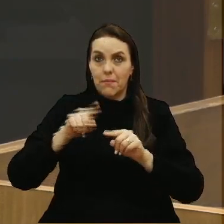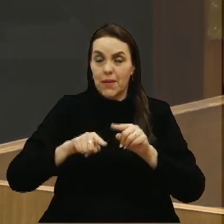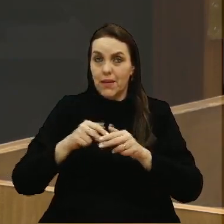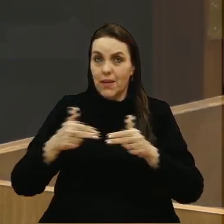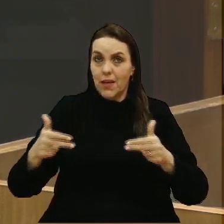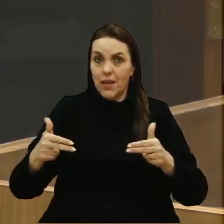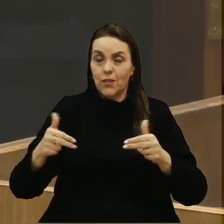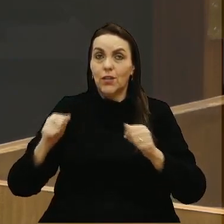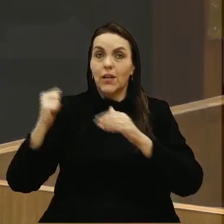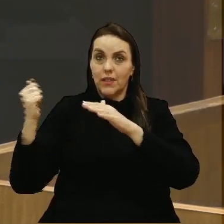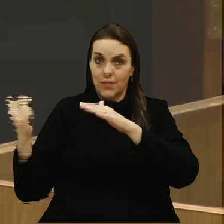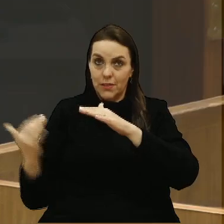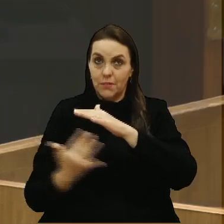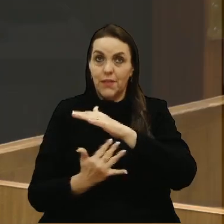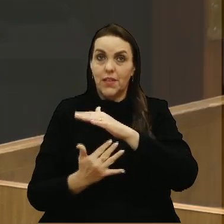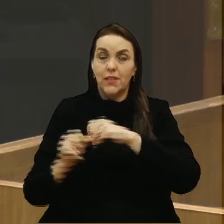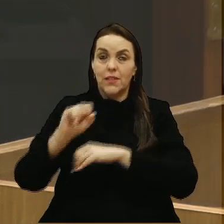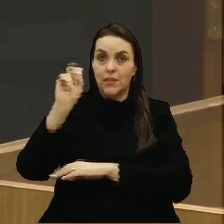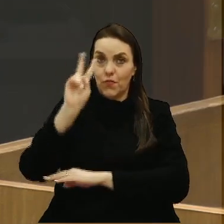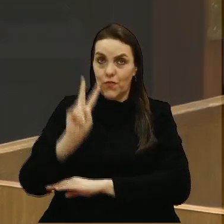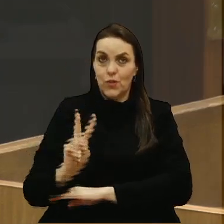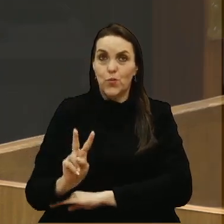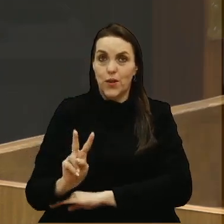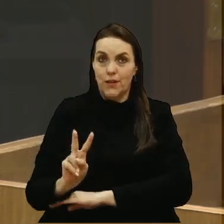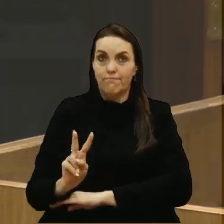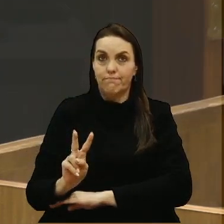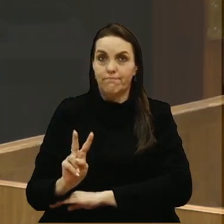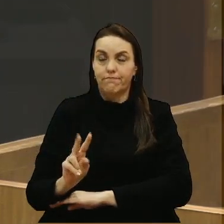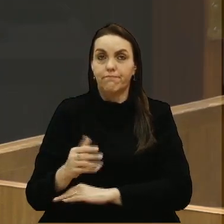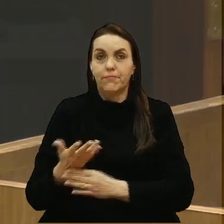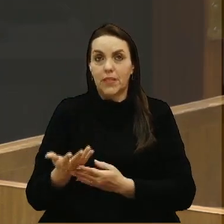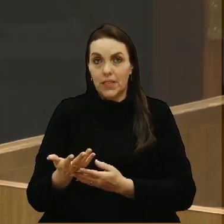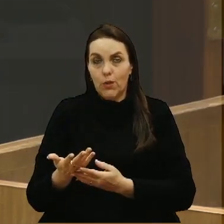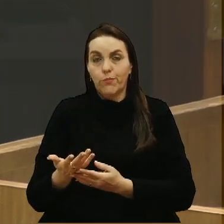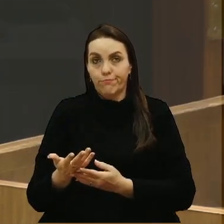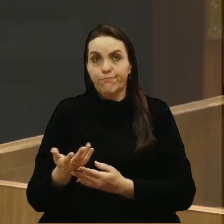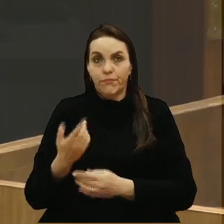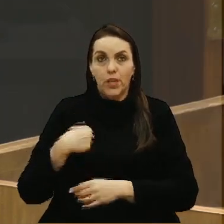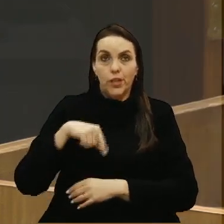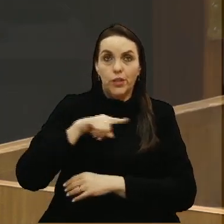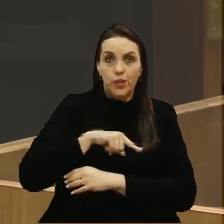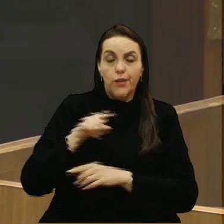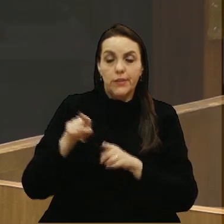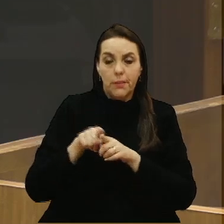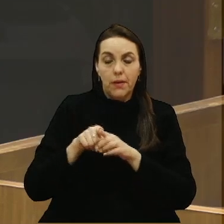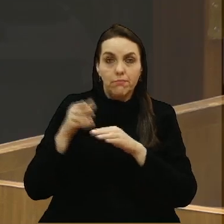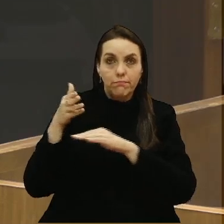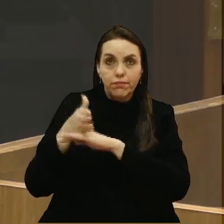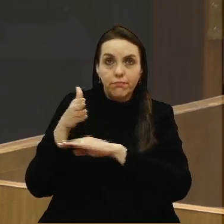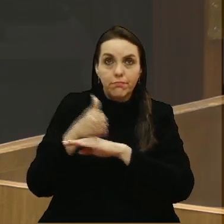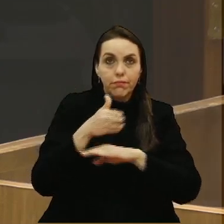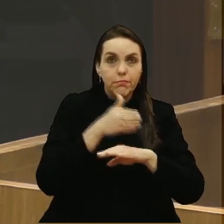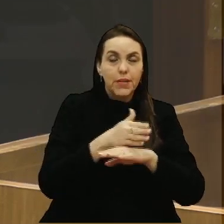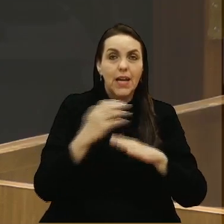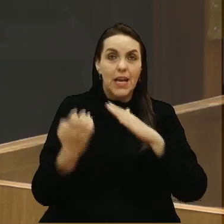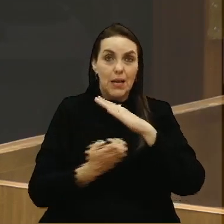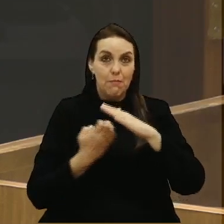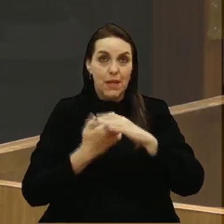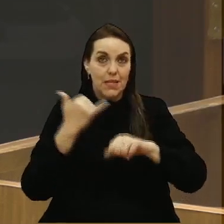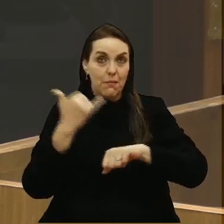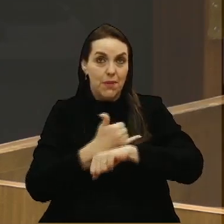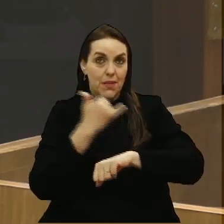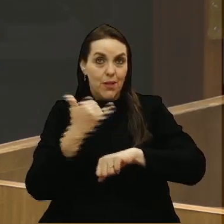os imigrantes venezuelanos. Quando nós vamos às empresas do ramo